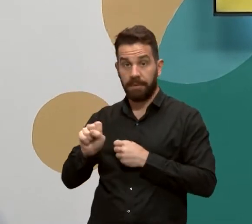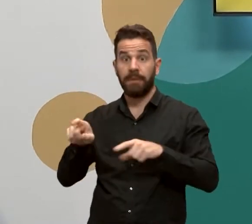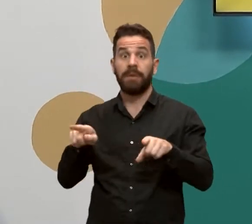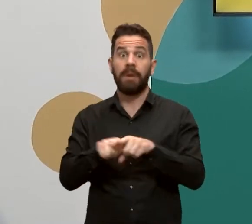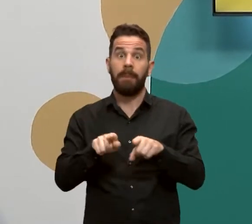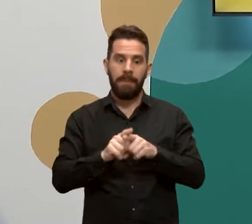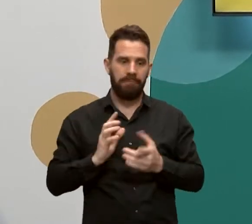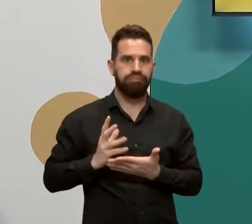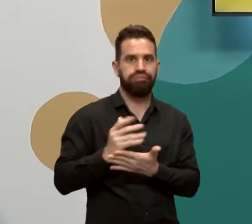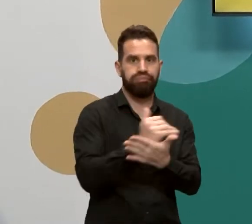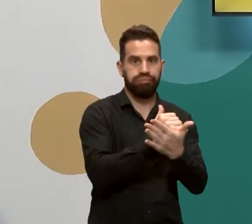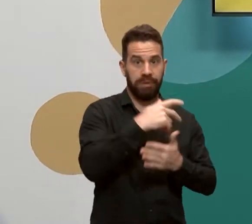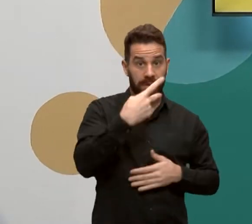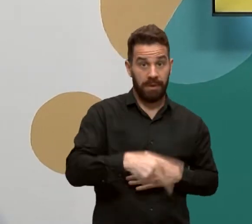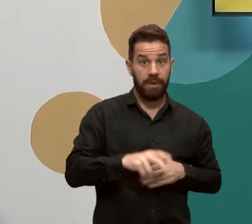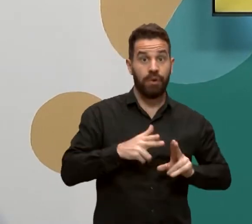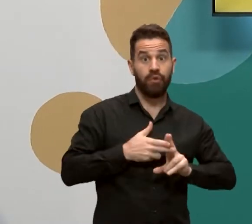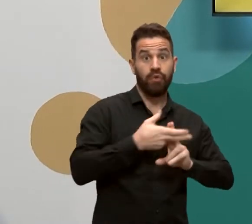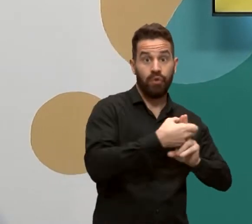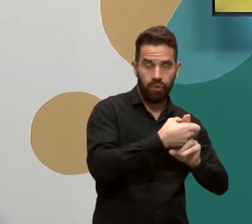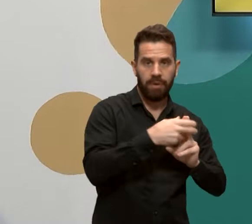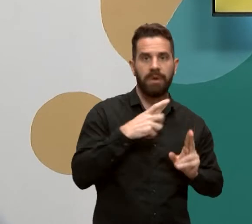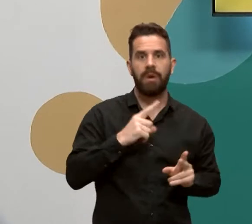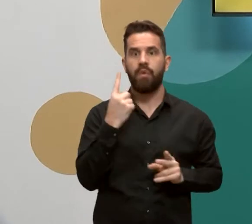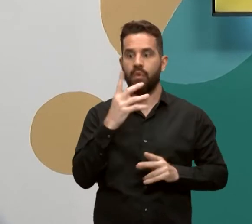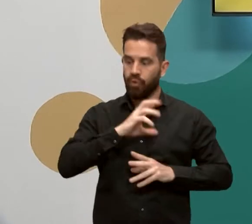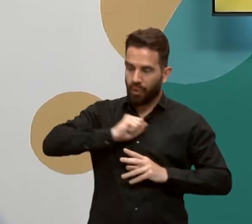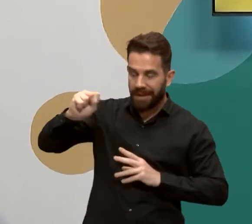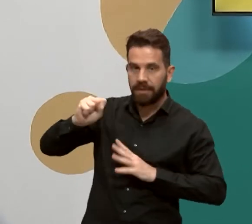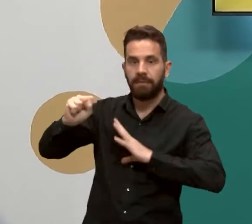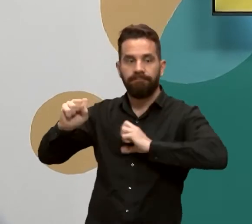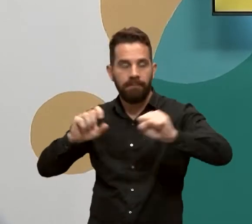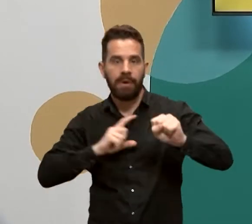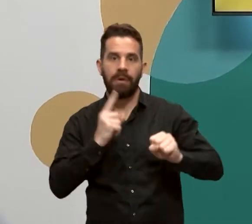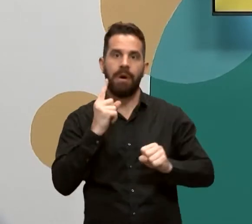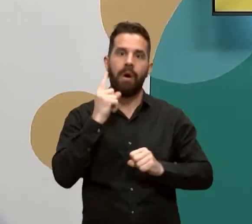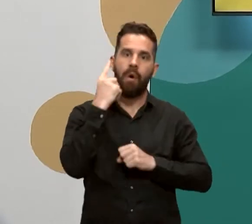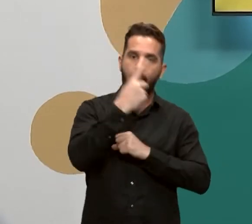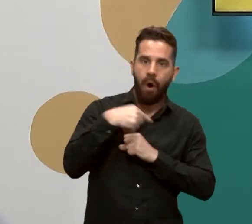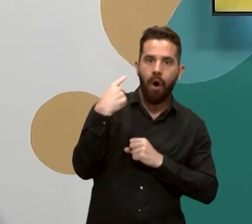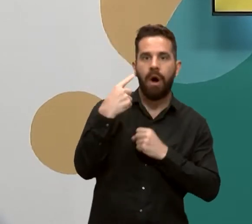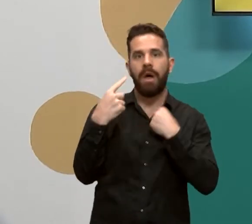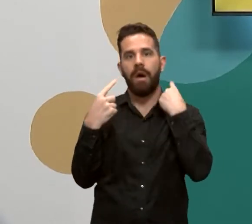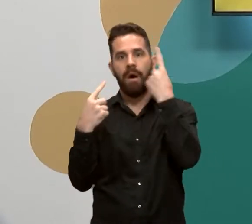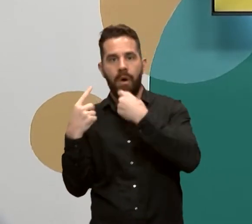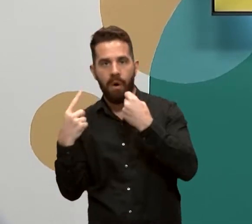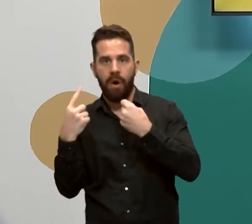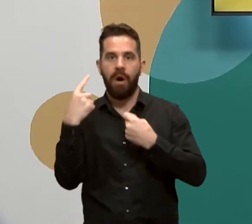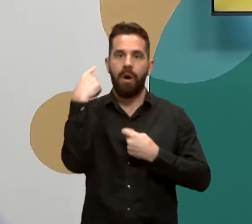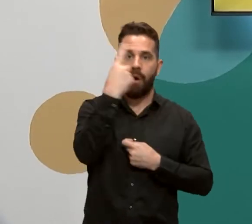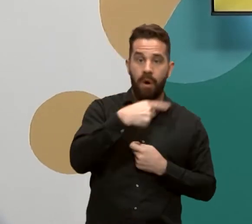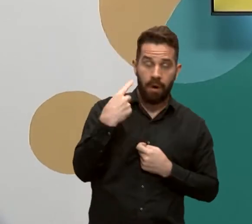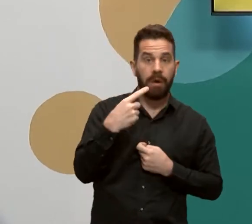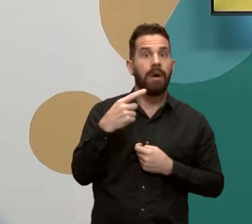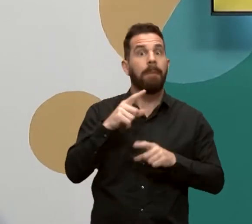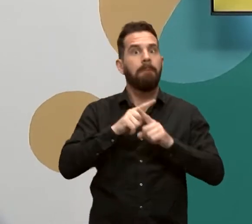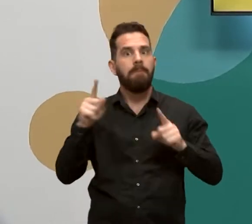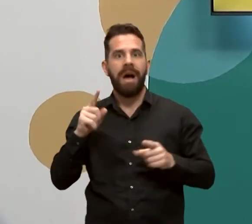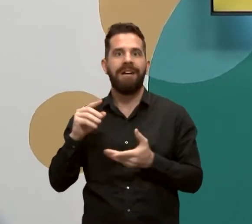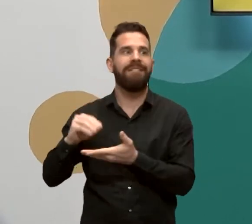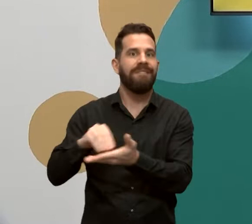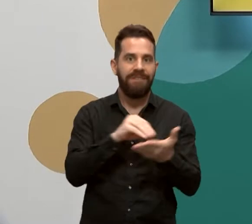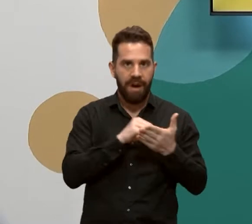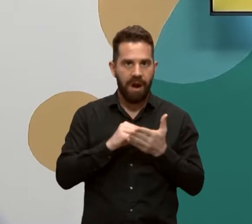Brasil registra mais de um suicídio a cada hora, sem contar os casos que não foram notificados.